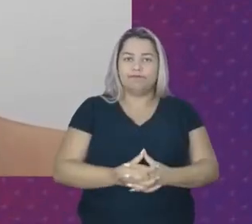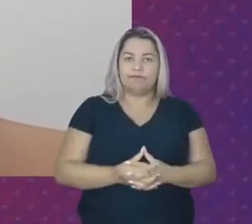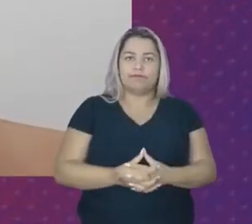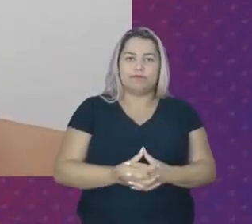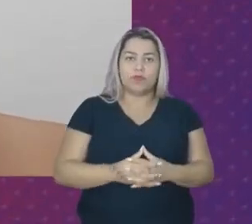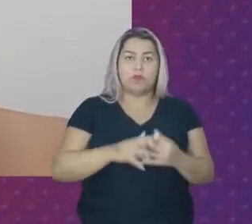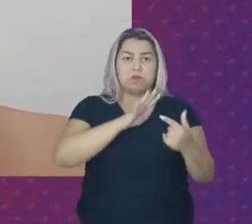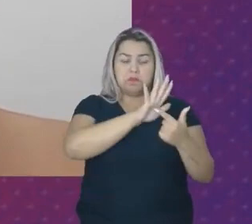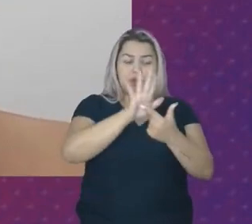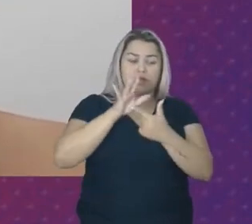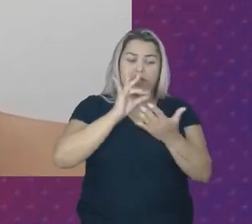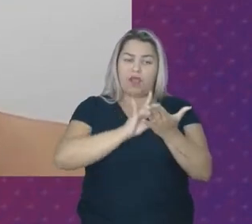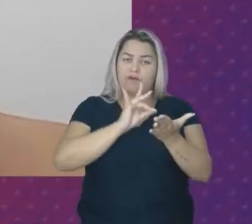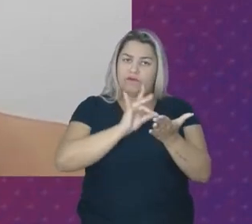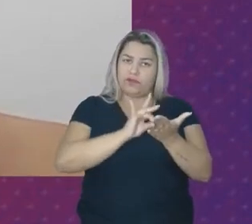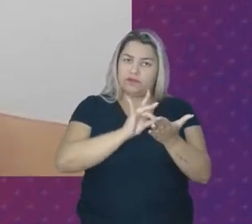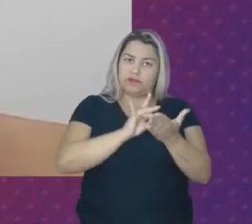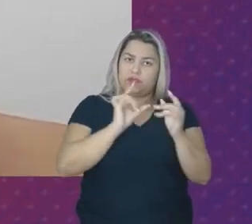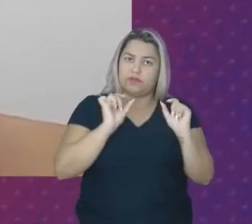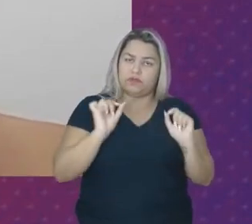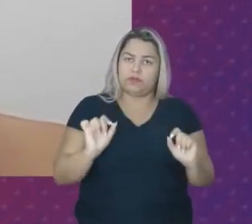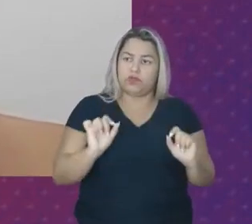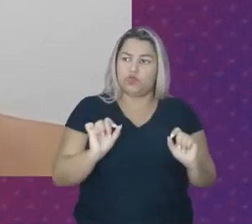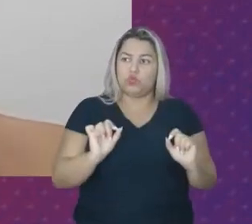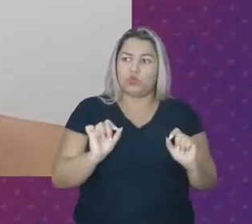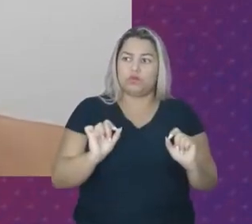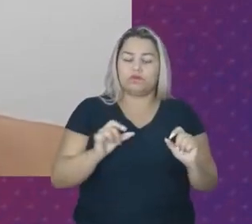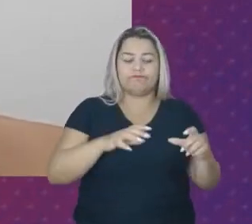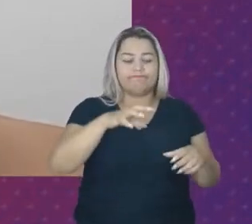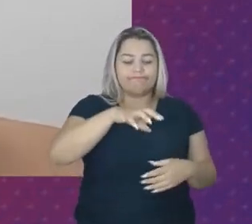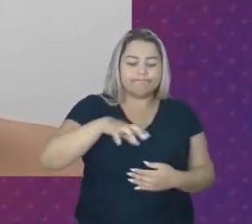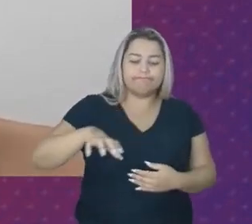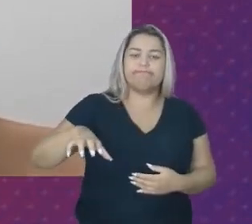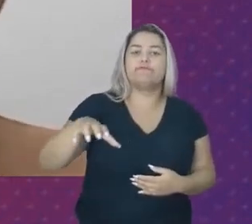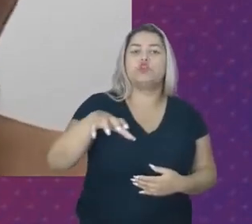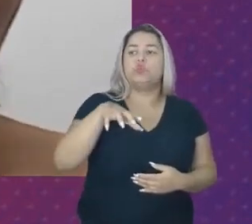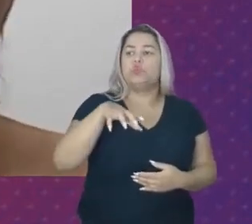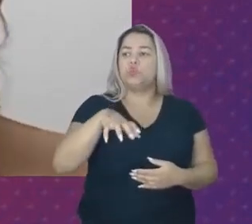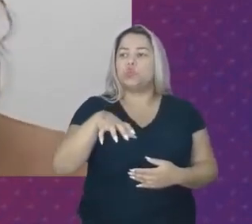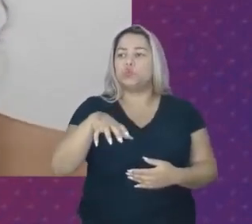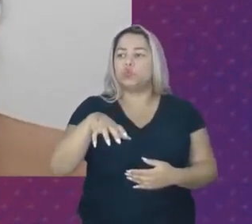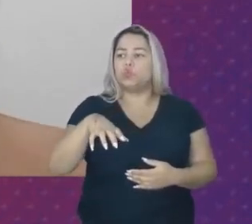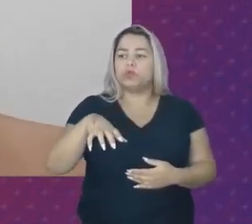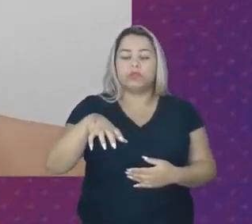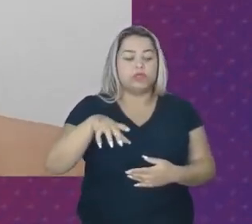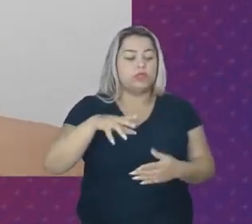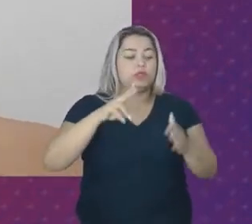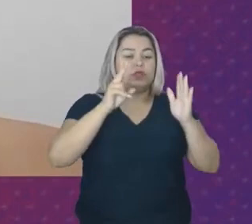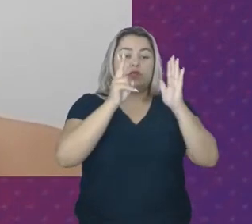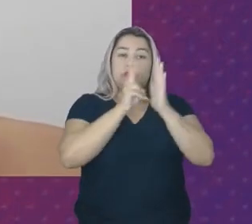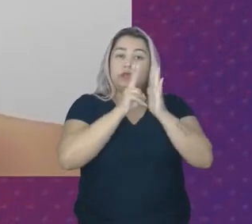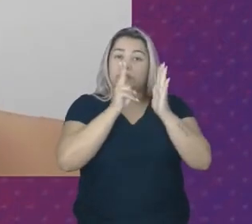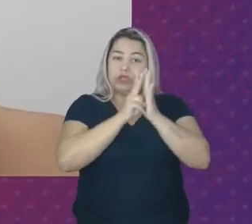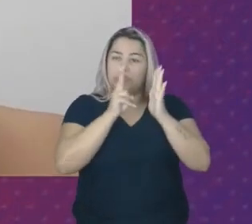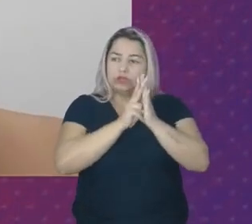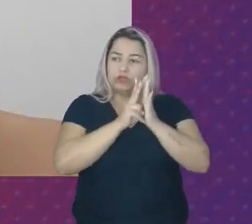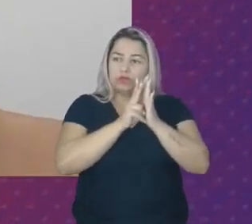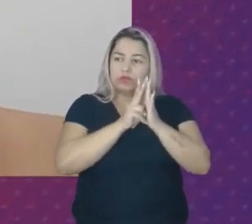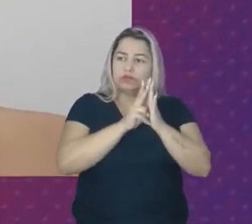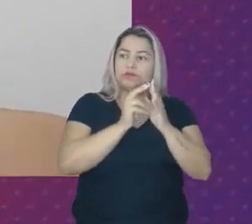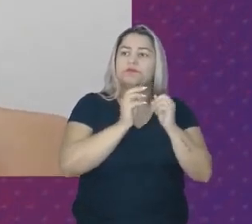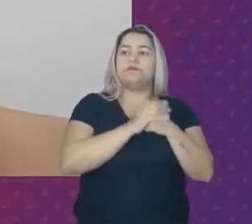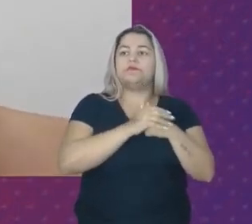mostrar a realidade dos territórios por onde passa, seja territórios indígenas,